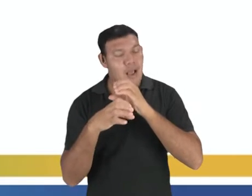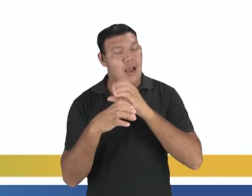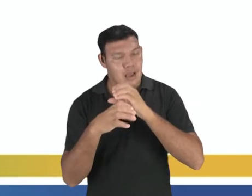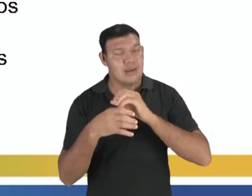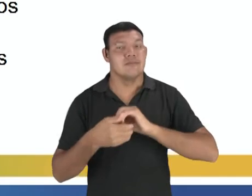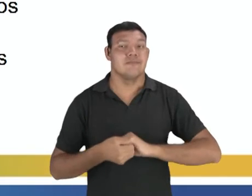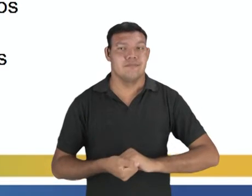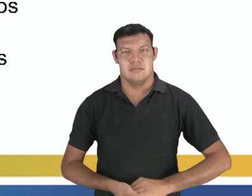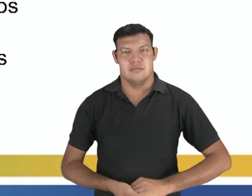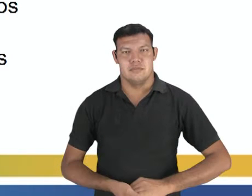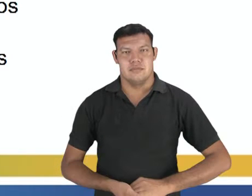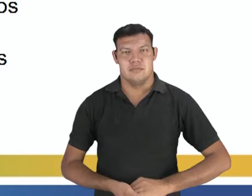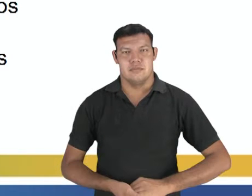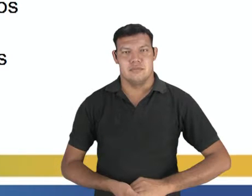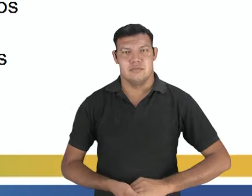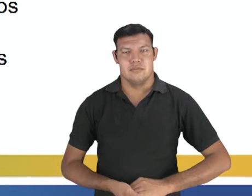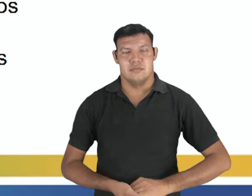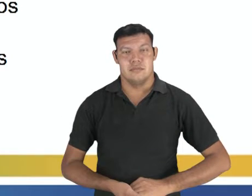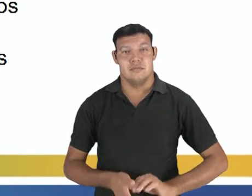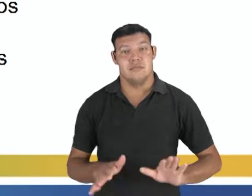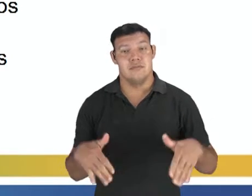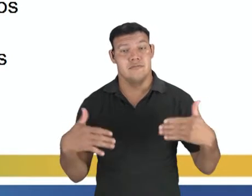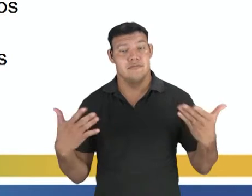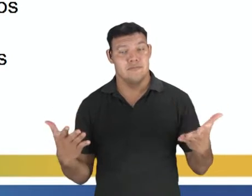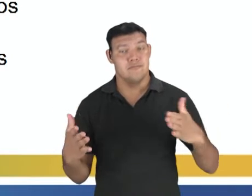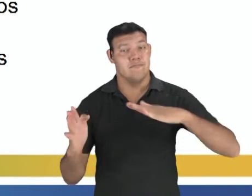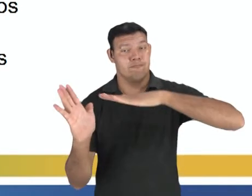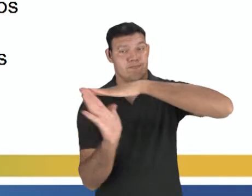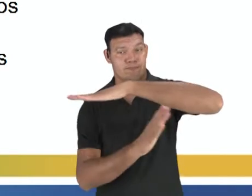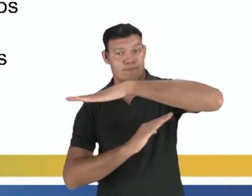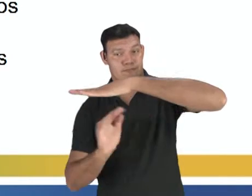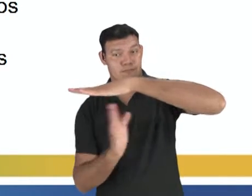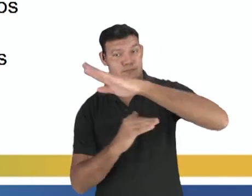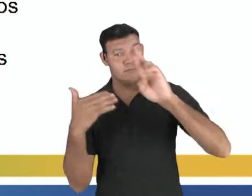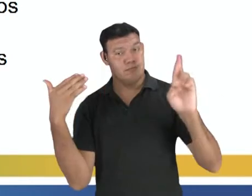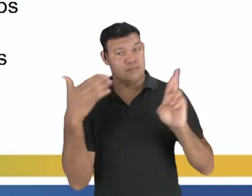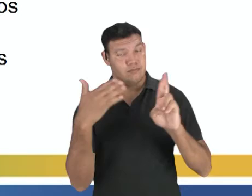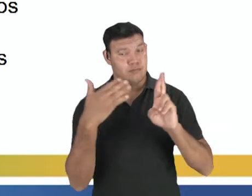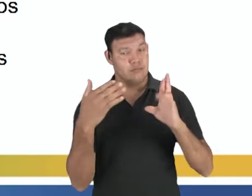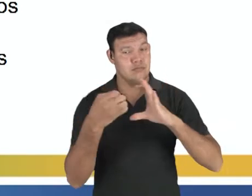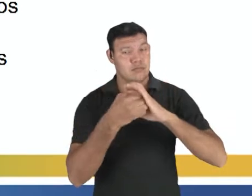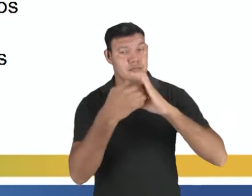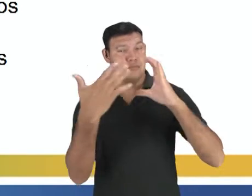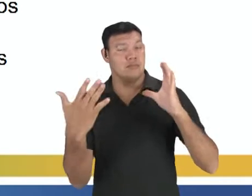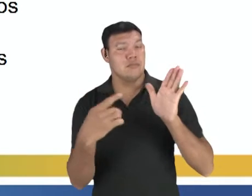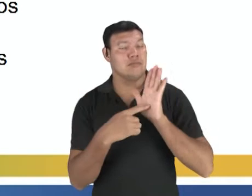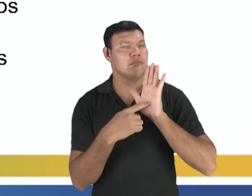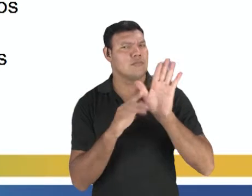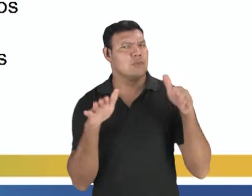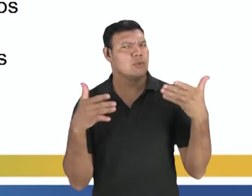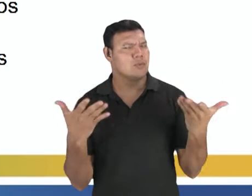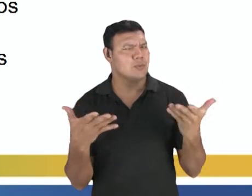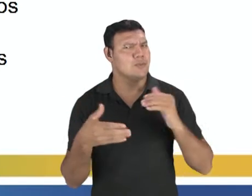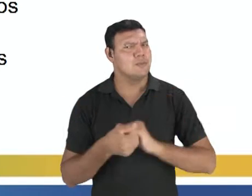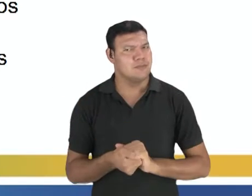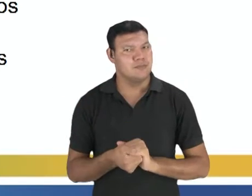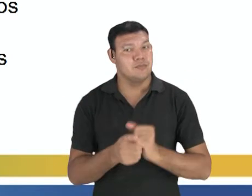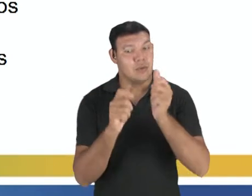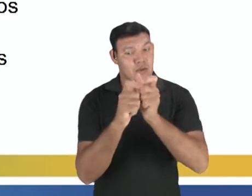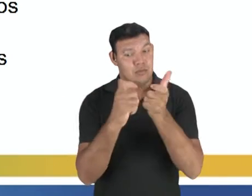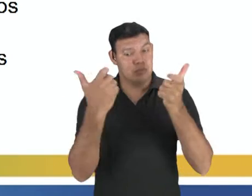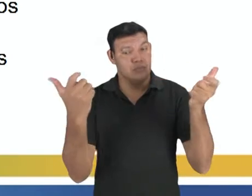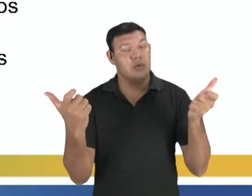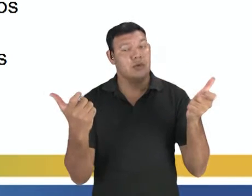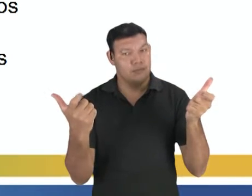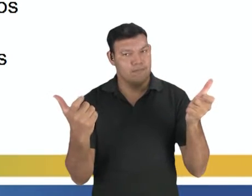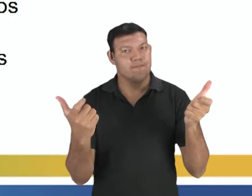para isso. E aí, sobre as algas, o que a gente pode trazer de característica? Que a maioria das